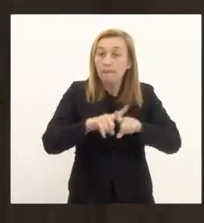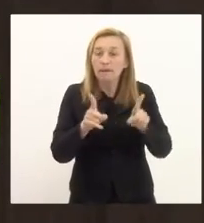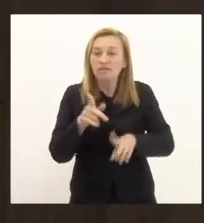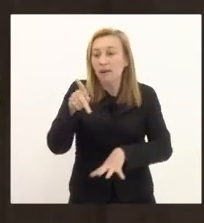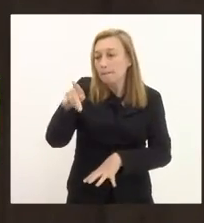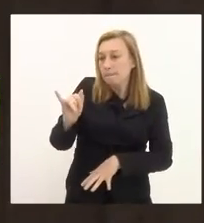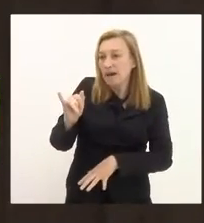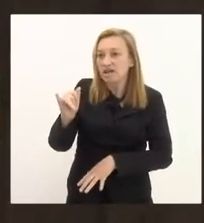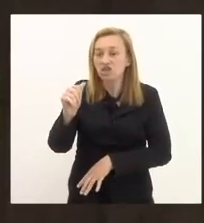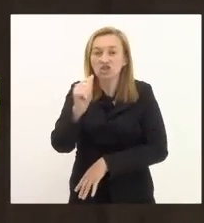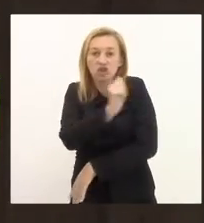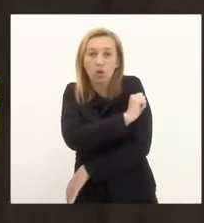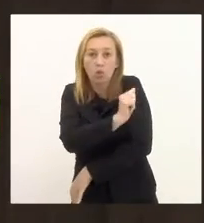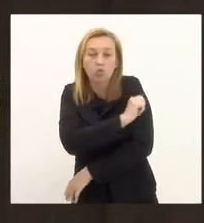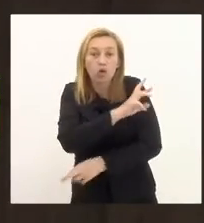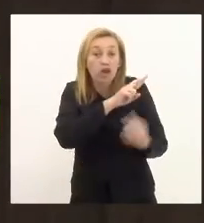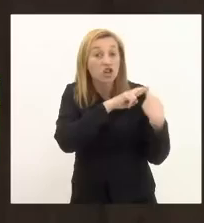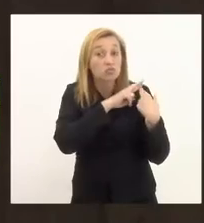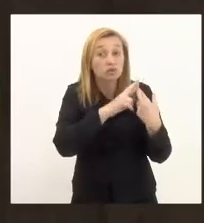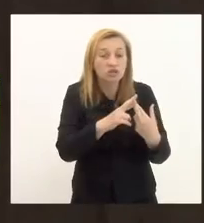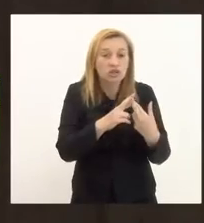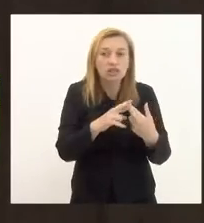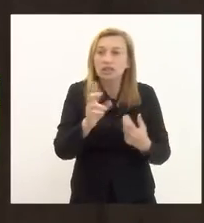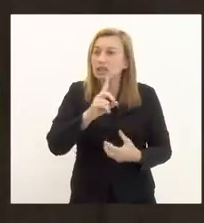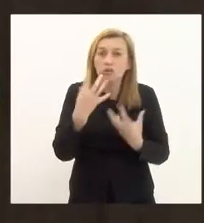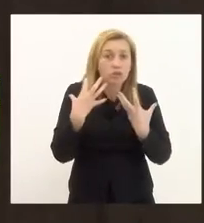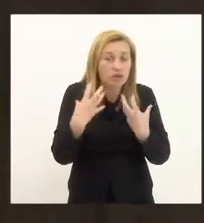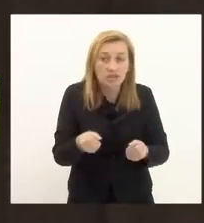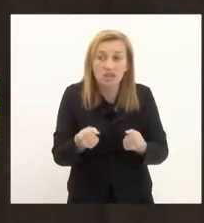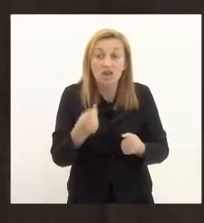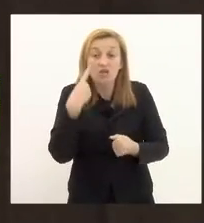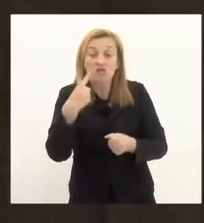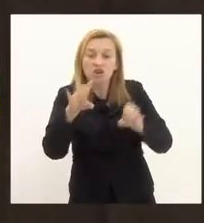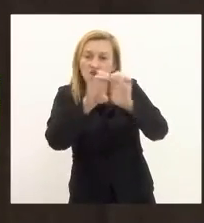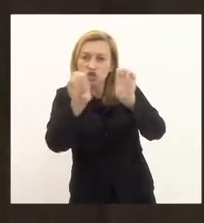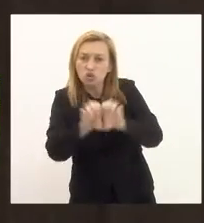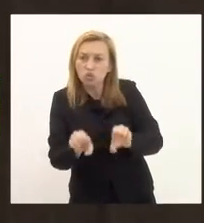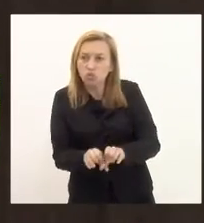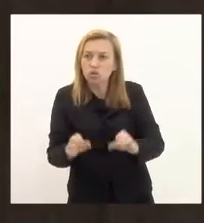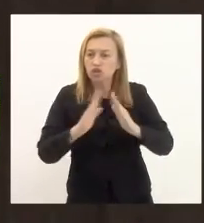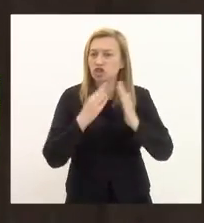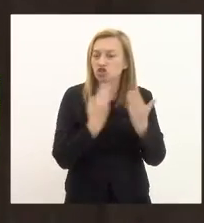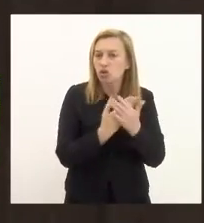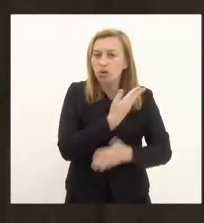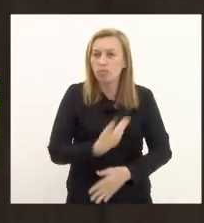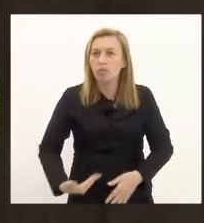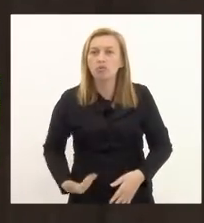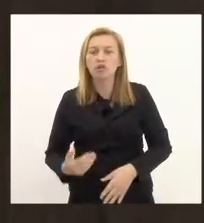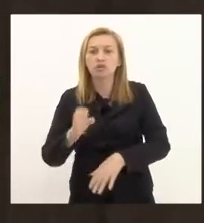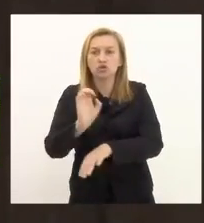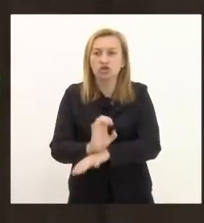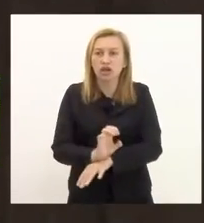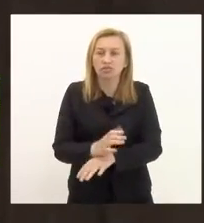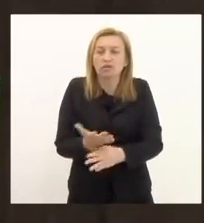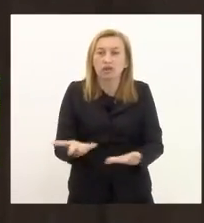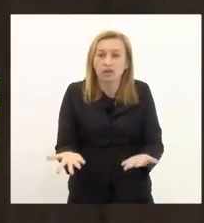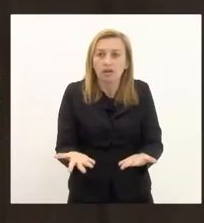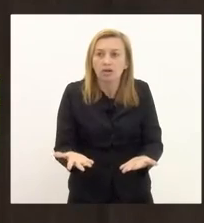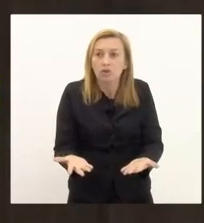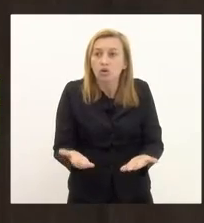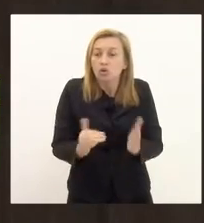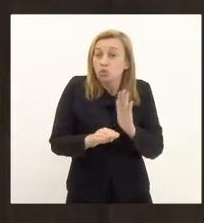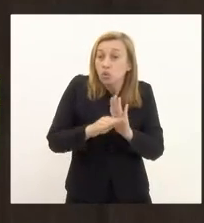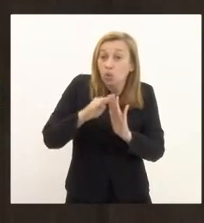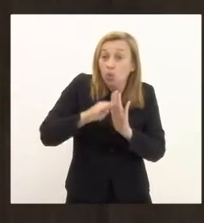também de pais de alunos responsáveis e tão indignado vendo a estrutura das escolas públicas do estado e o enfim é